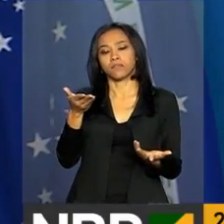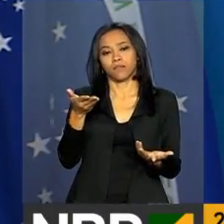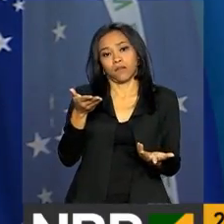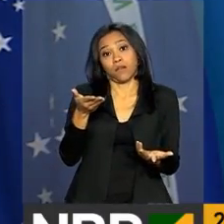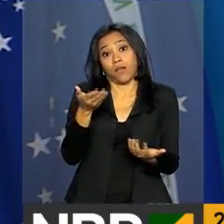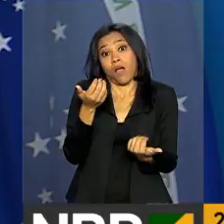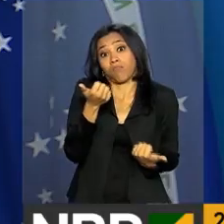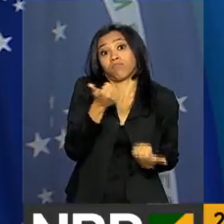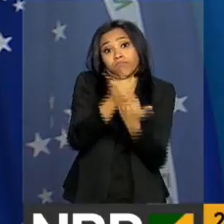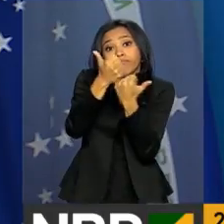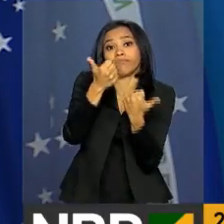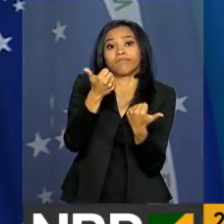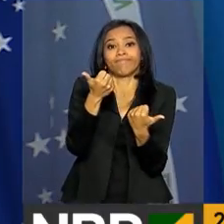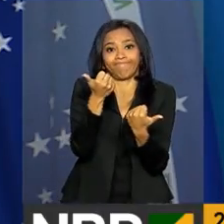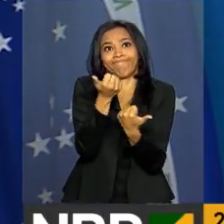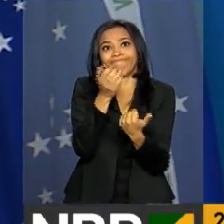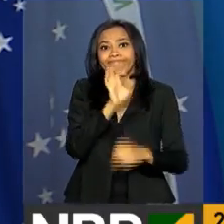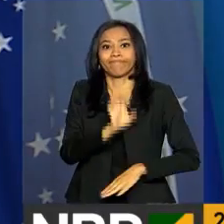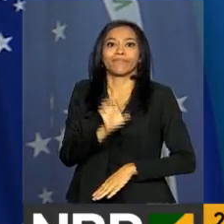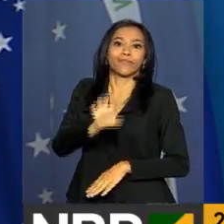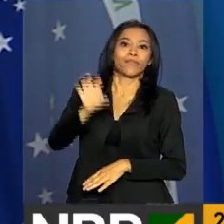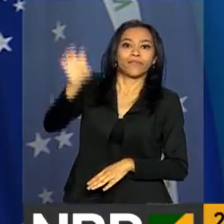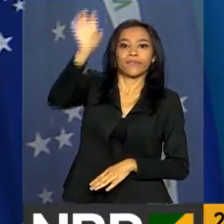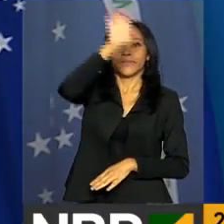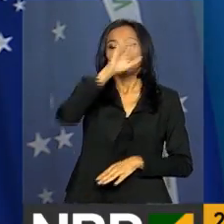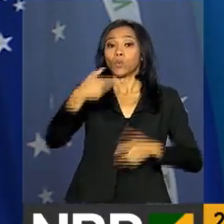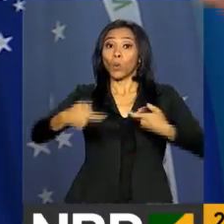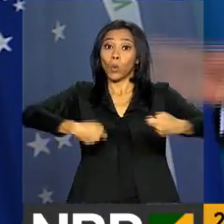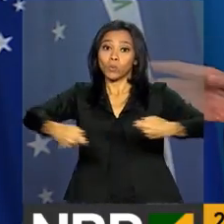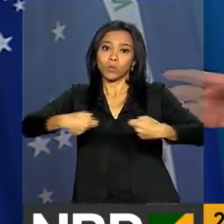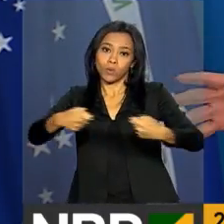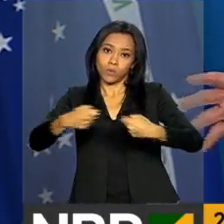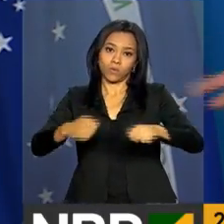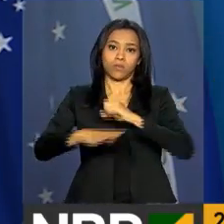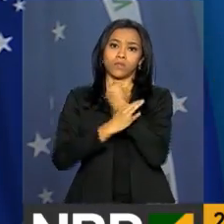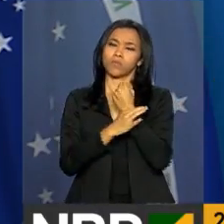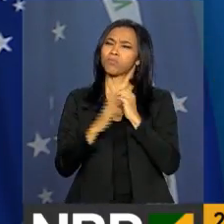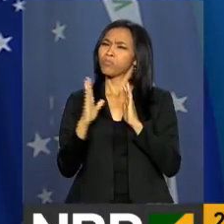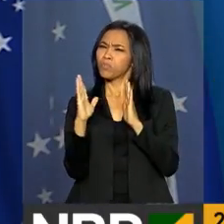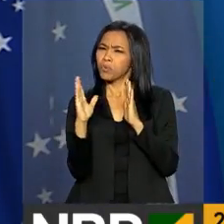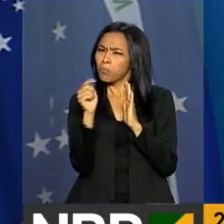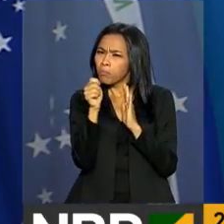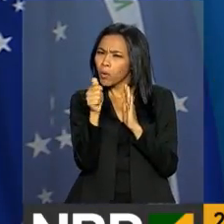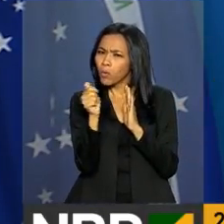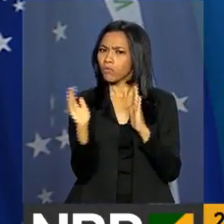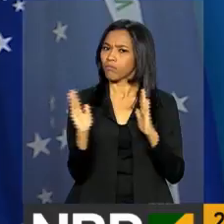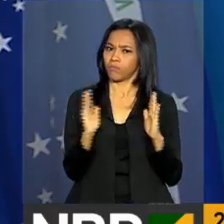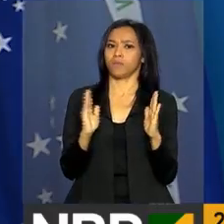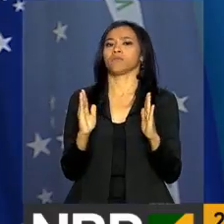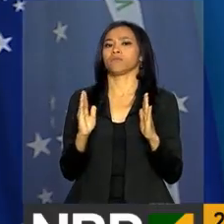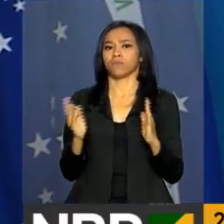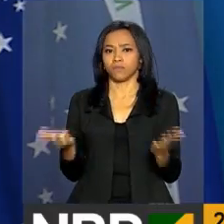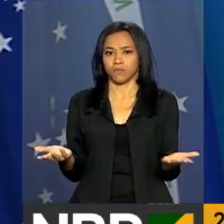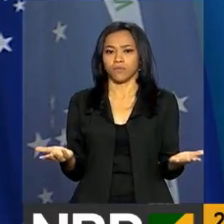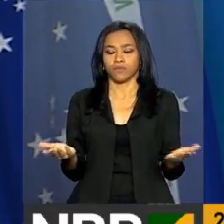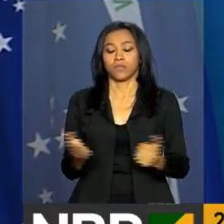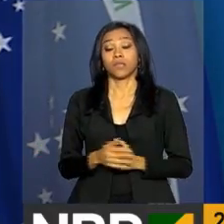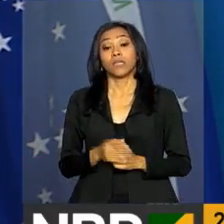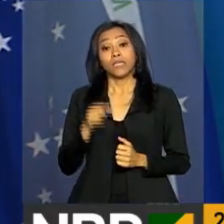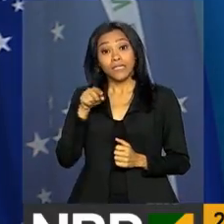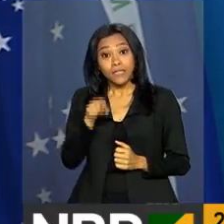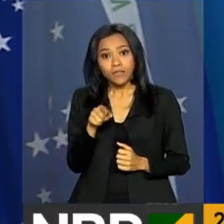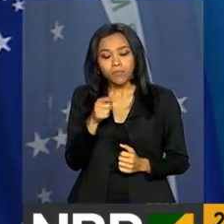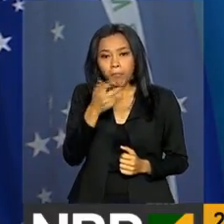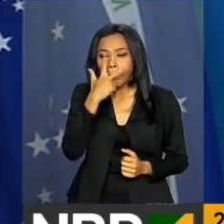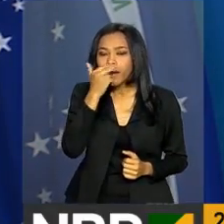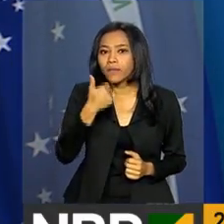ajudar no controle da segurança pública episódica mente mas é interessante que este episódio camente transformou